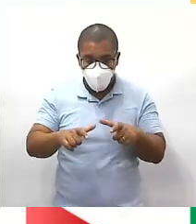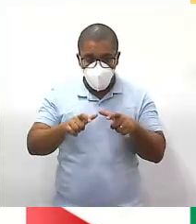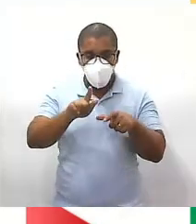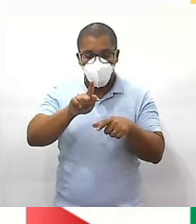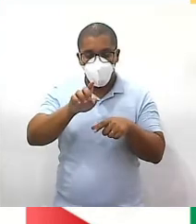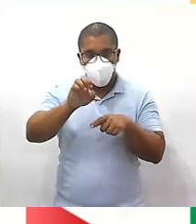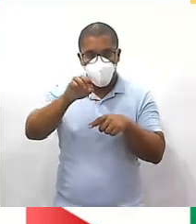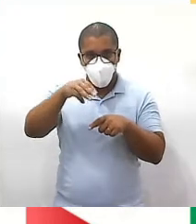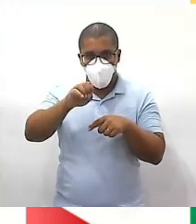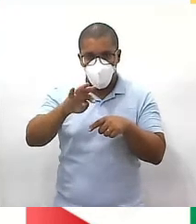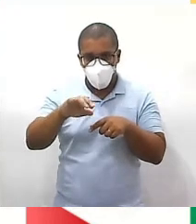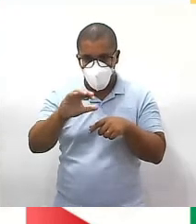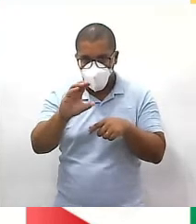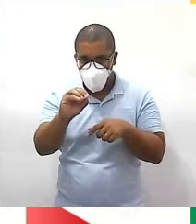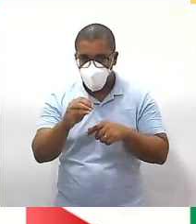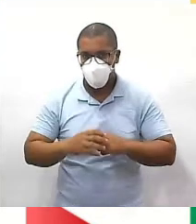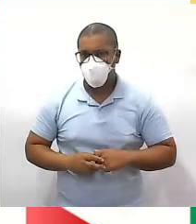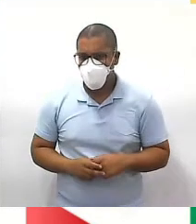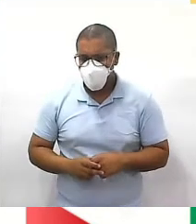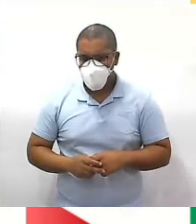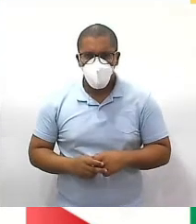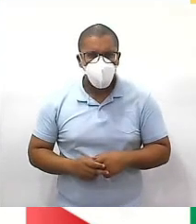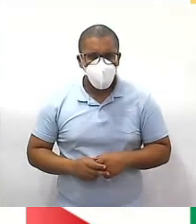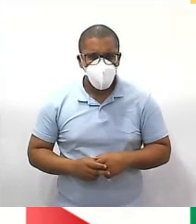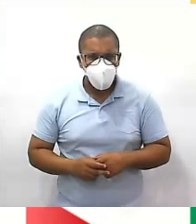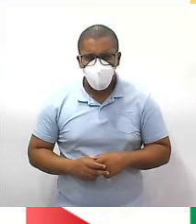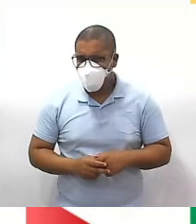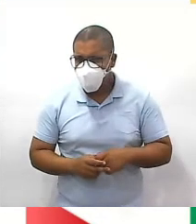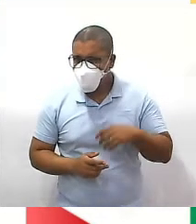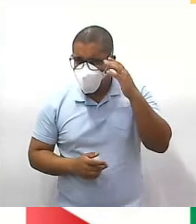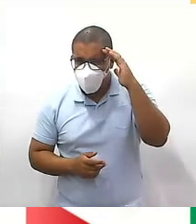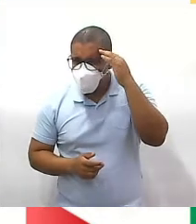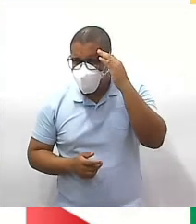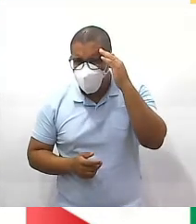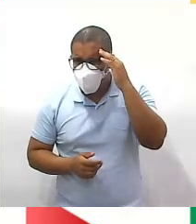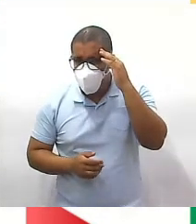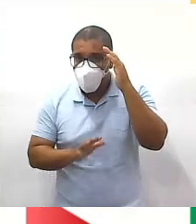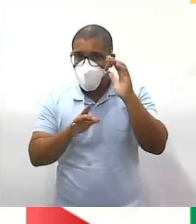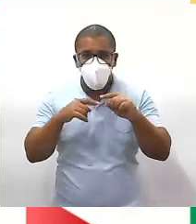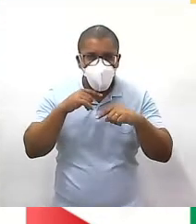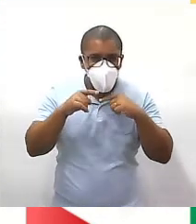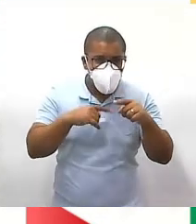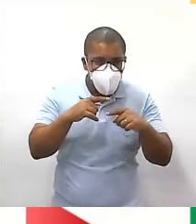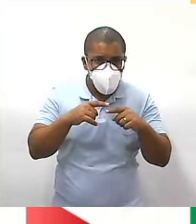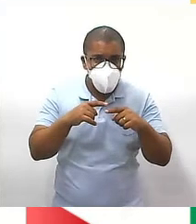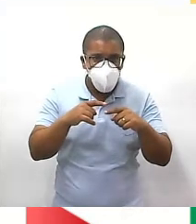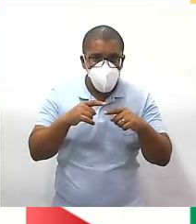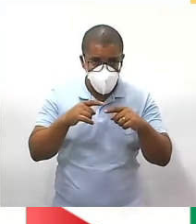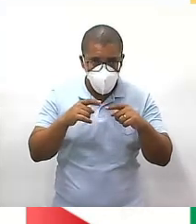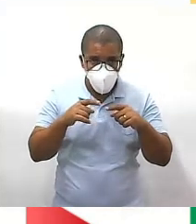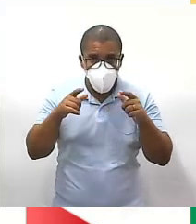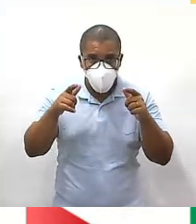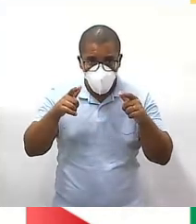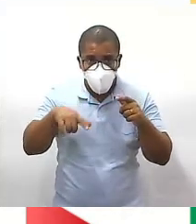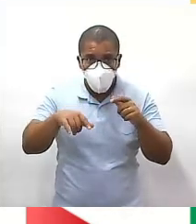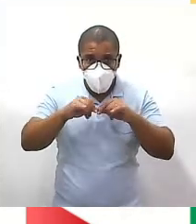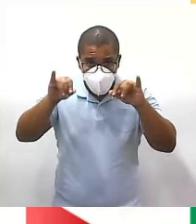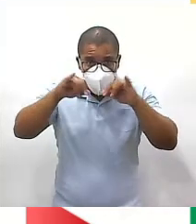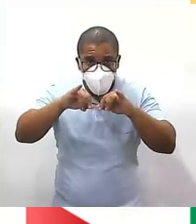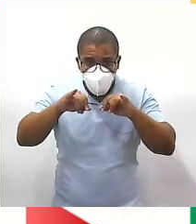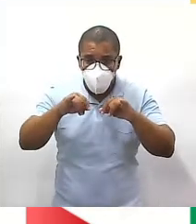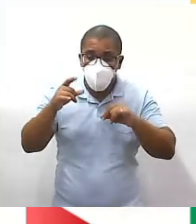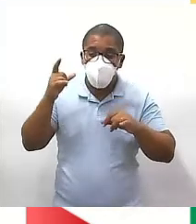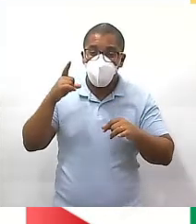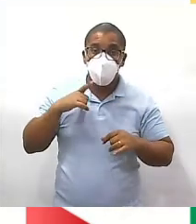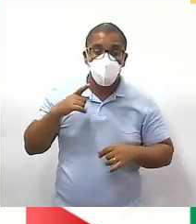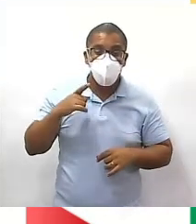Tranquilo? Vamos lá, então. Se você tiver alguma dúvida, se você precisar de mais informações, já trouxe uma dica para